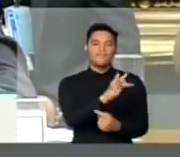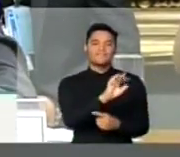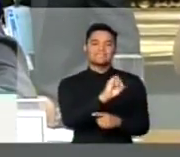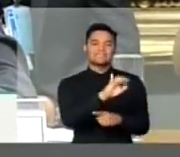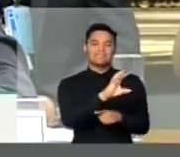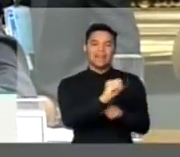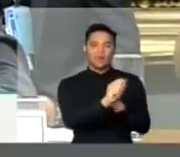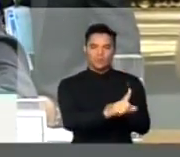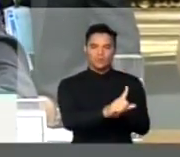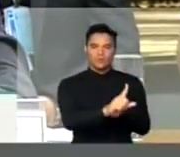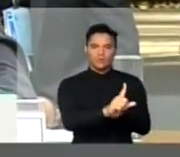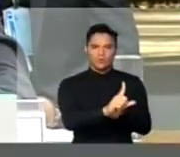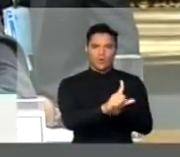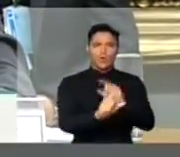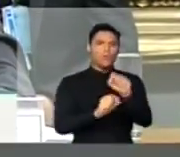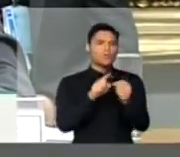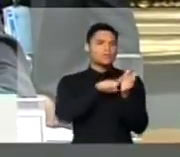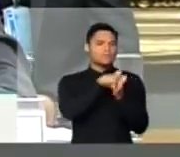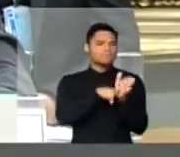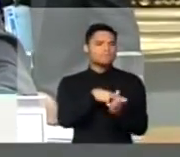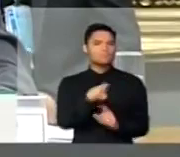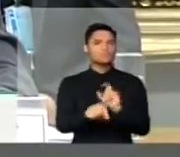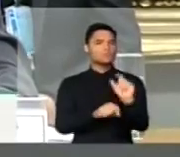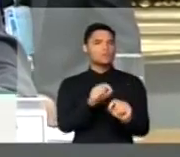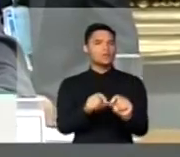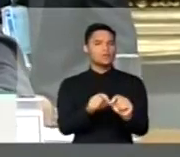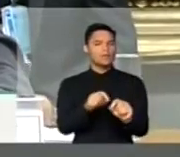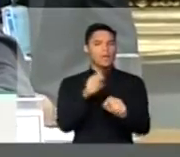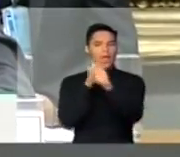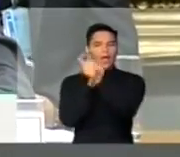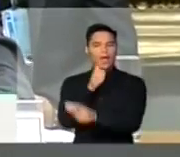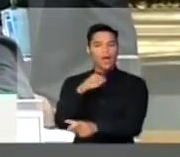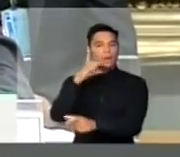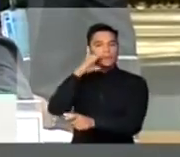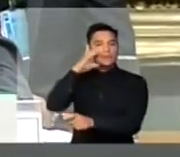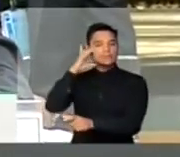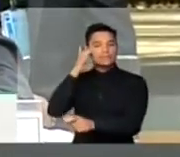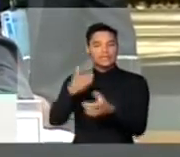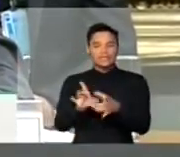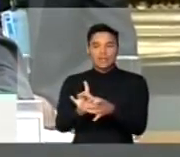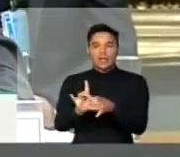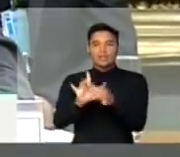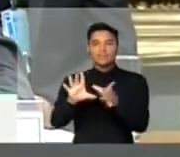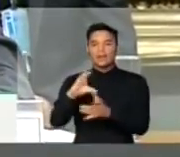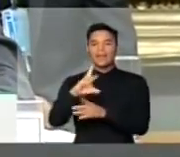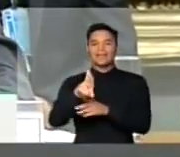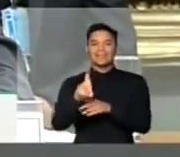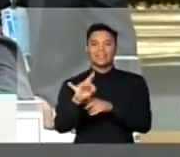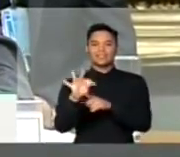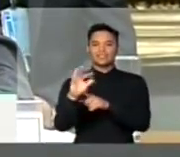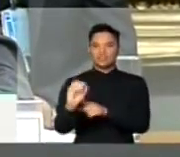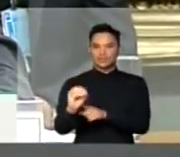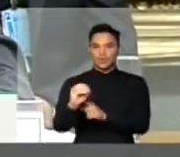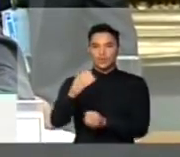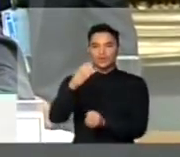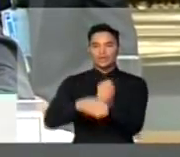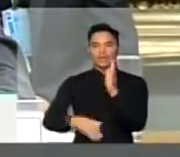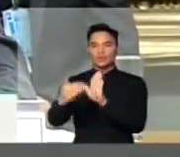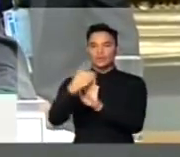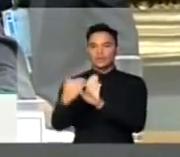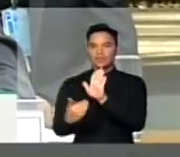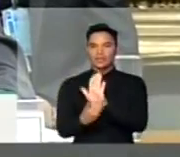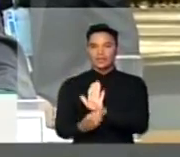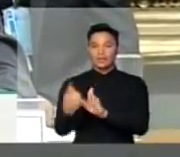sendo apurado é o ato de a presidente abrir crédito por decreto